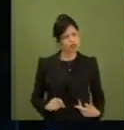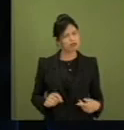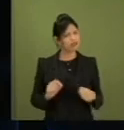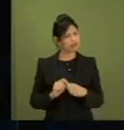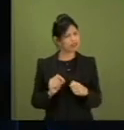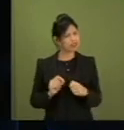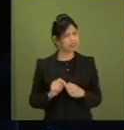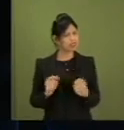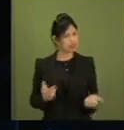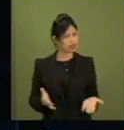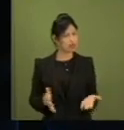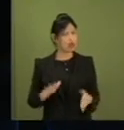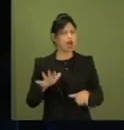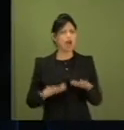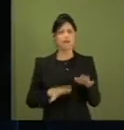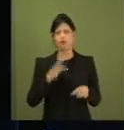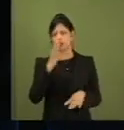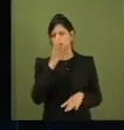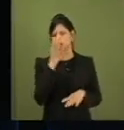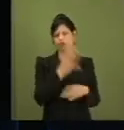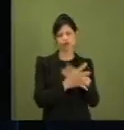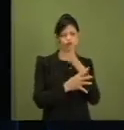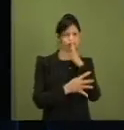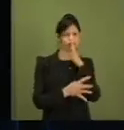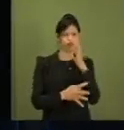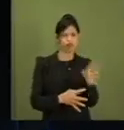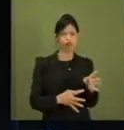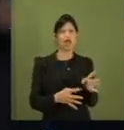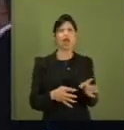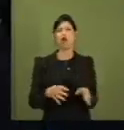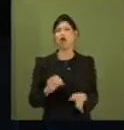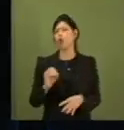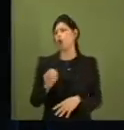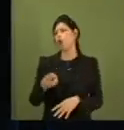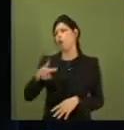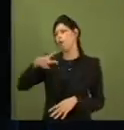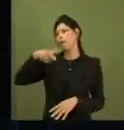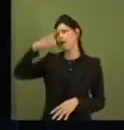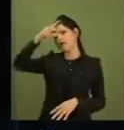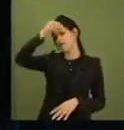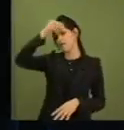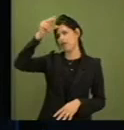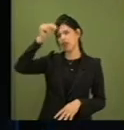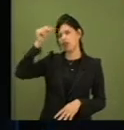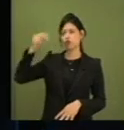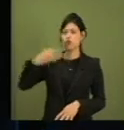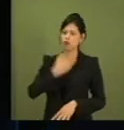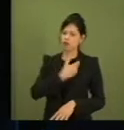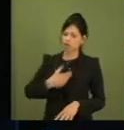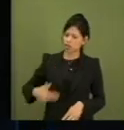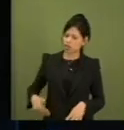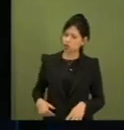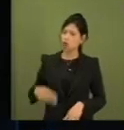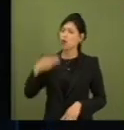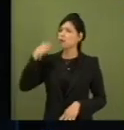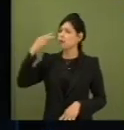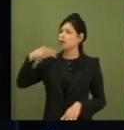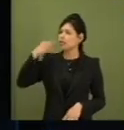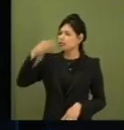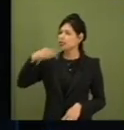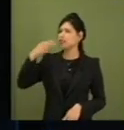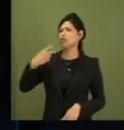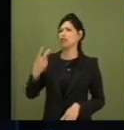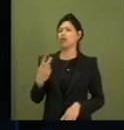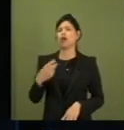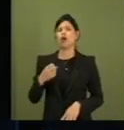atacam às vezes o prefeito, atacam o governador e atacam o presidente da República. Então eu respondo para